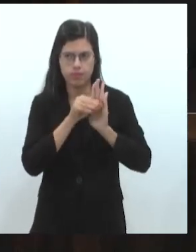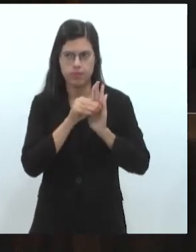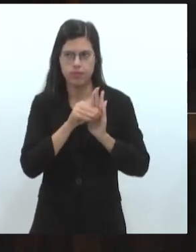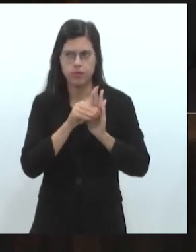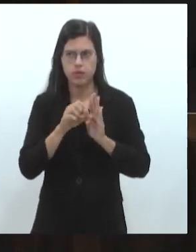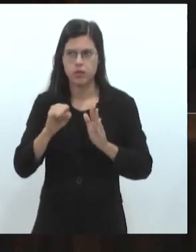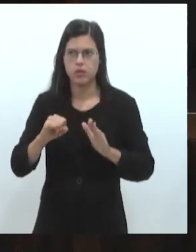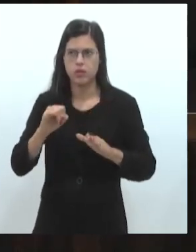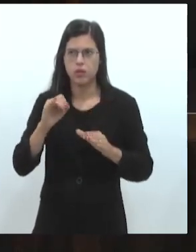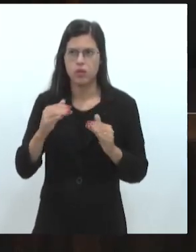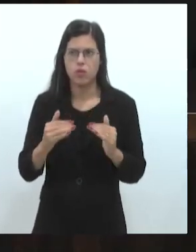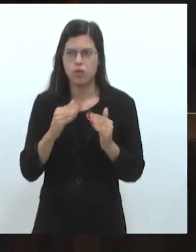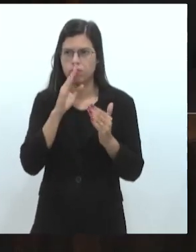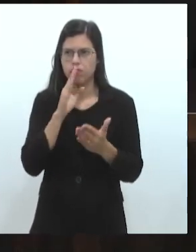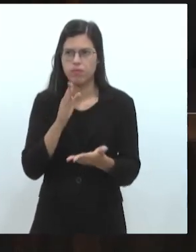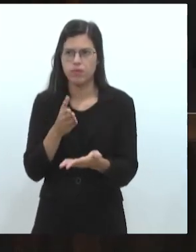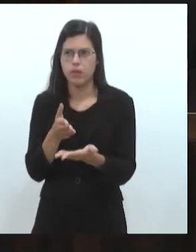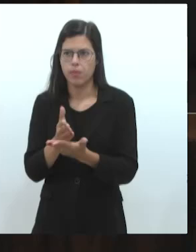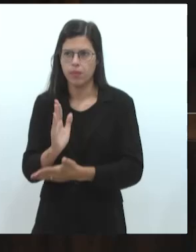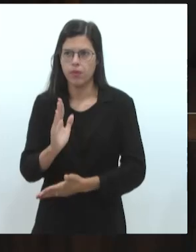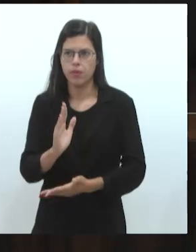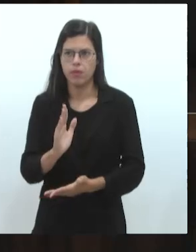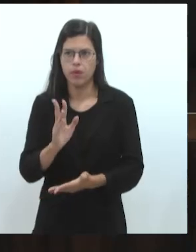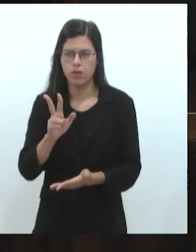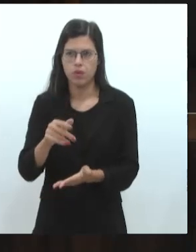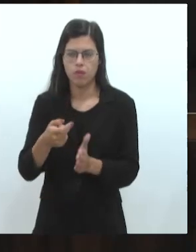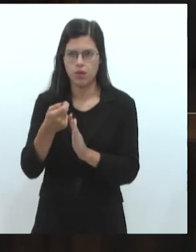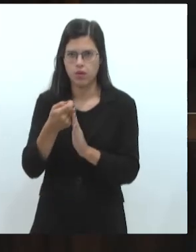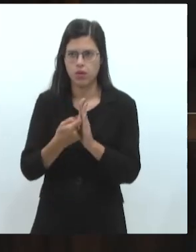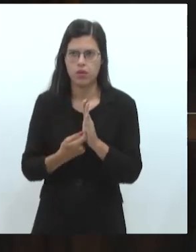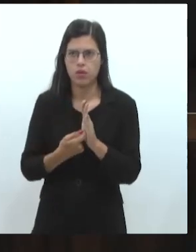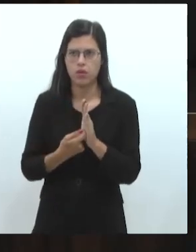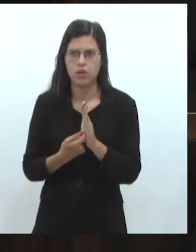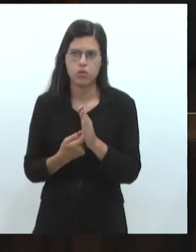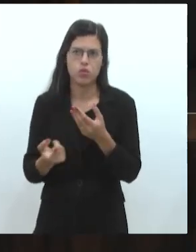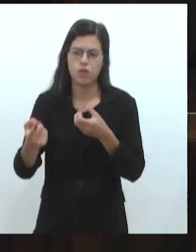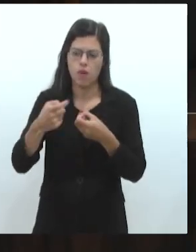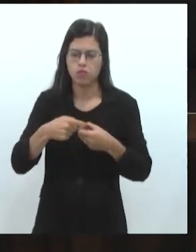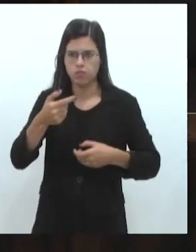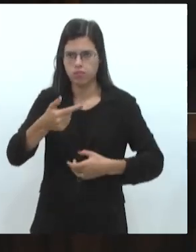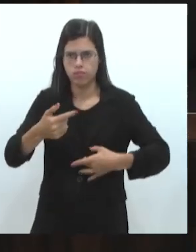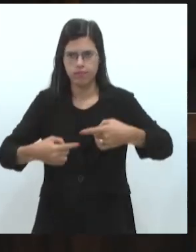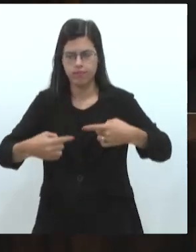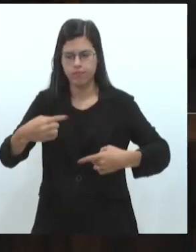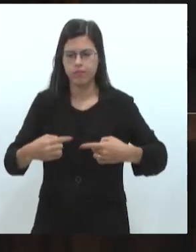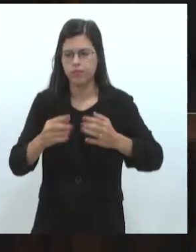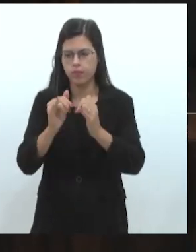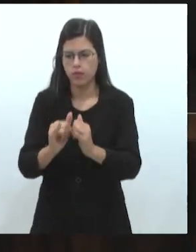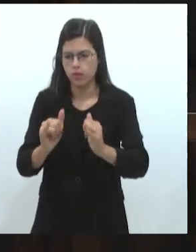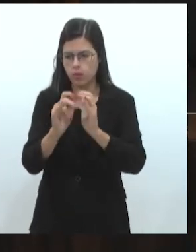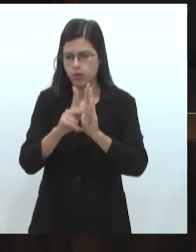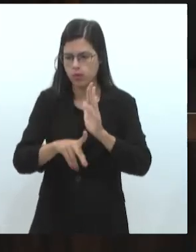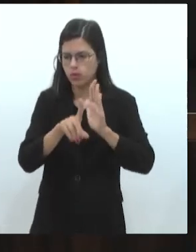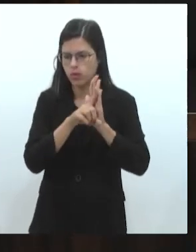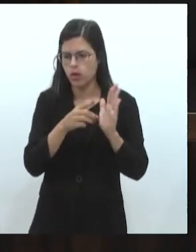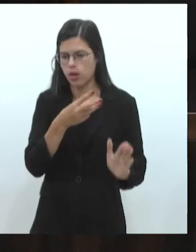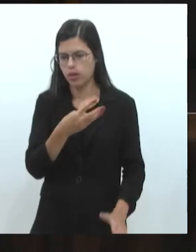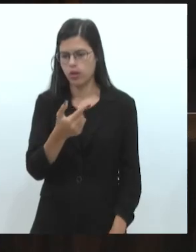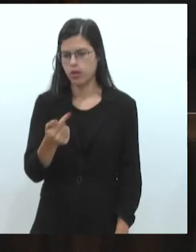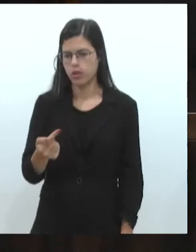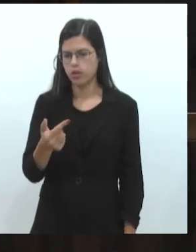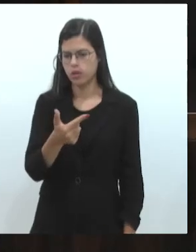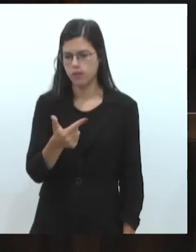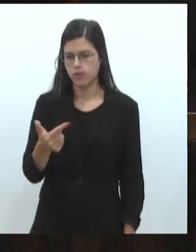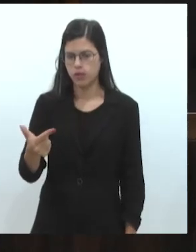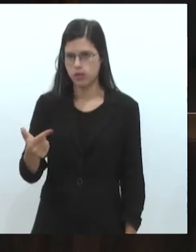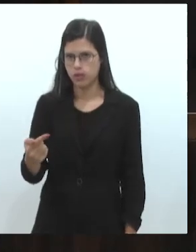senhores que aprovam, permaneçam como estão. Aprovado. Vai a redação do vencido para a segunda discussão. Anuncio o projeto de lei 3727